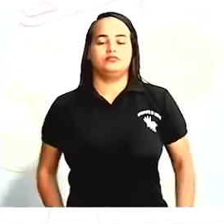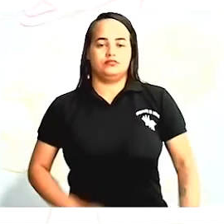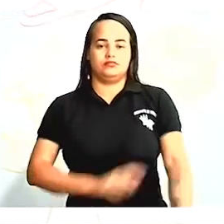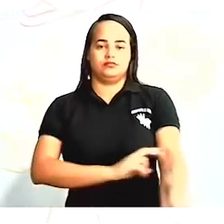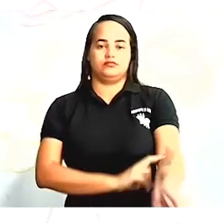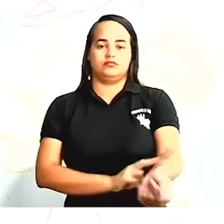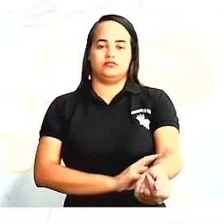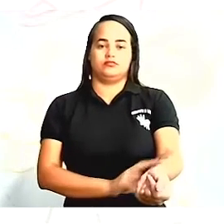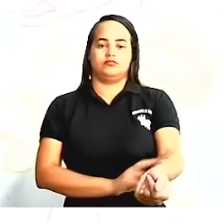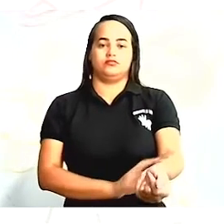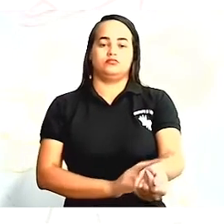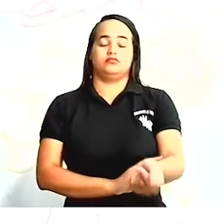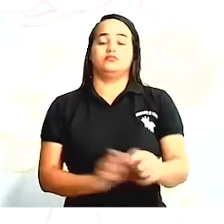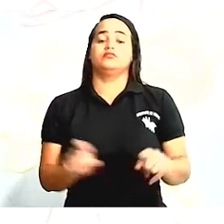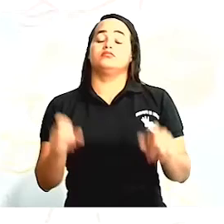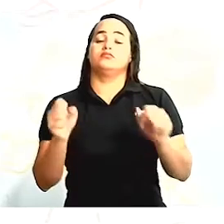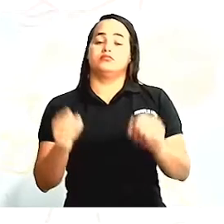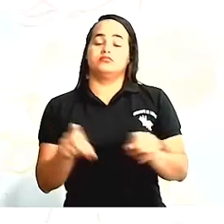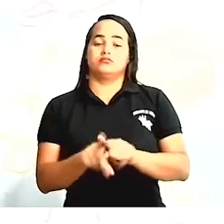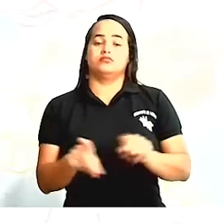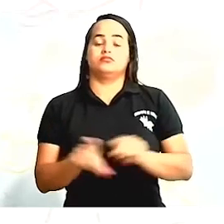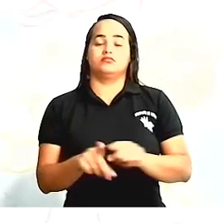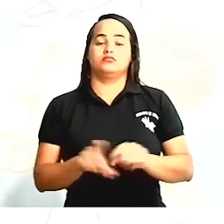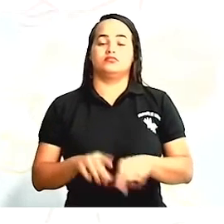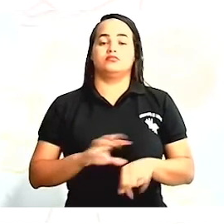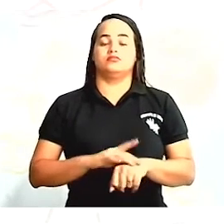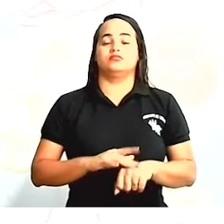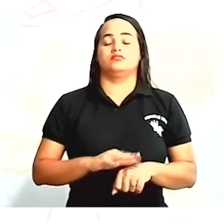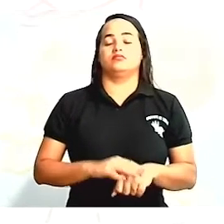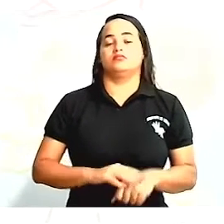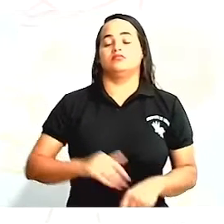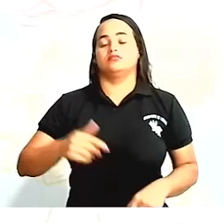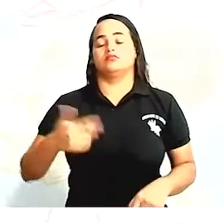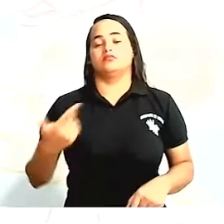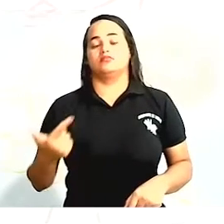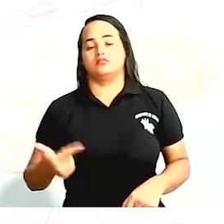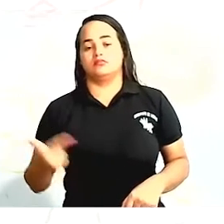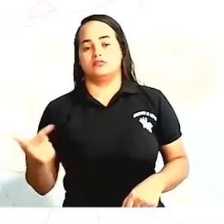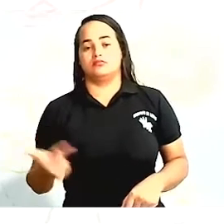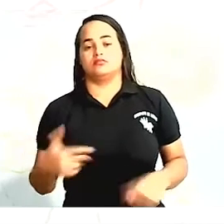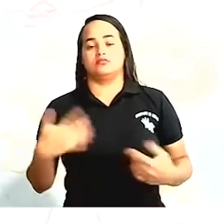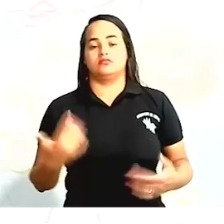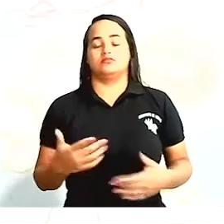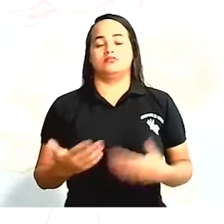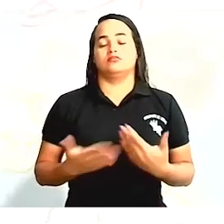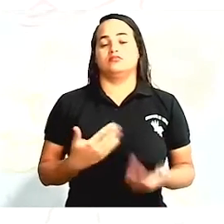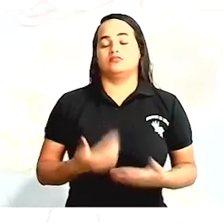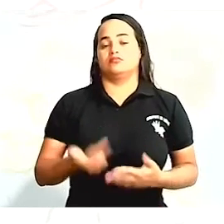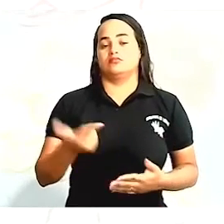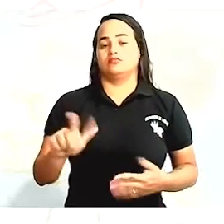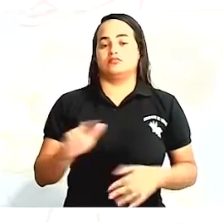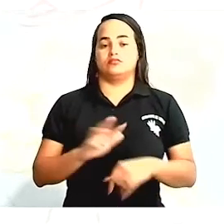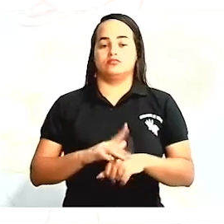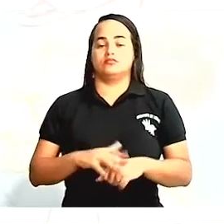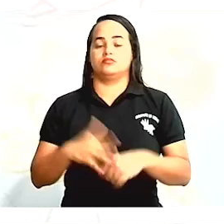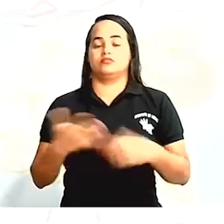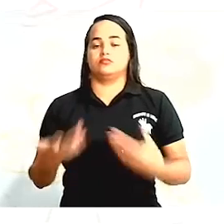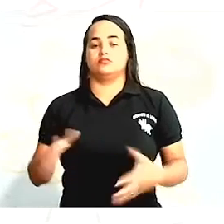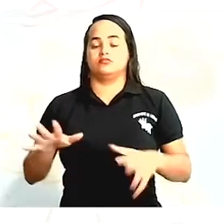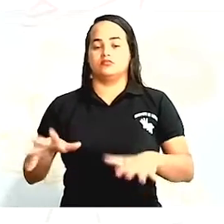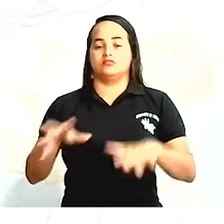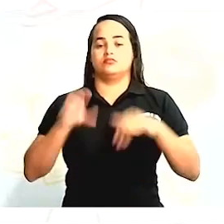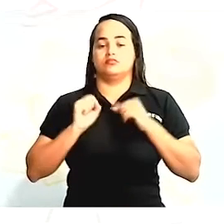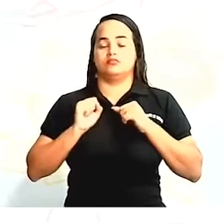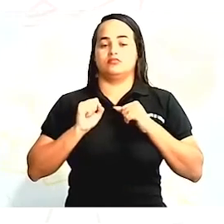nervoso. Pode ter também doenças infecciosas secundárias, que seria qualquer outra doença que vai afetar ali